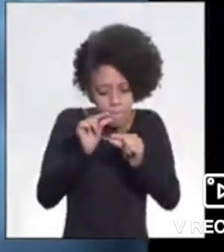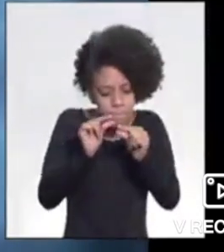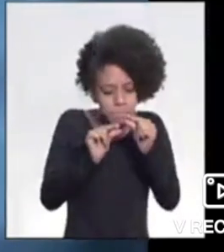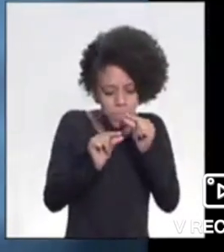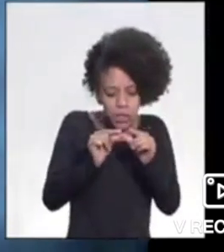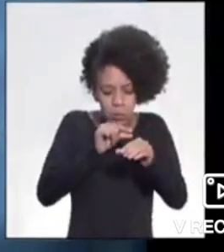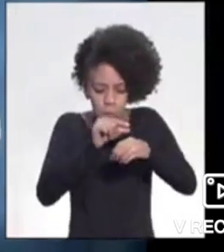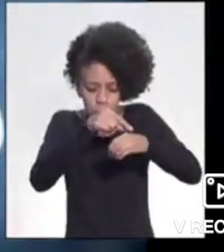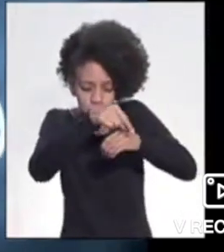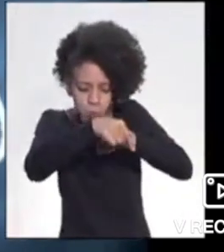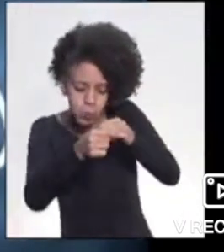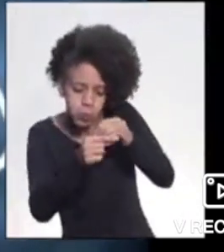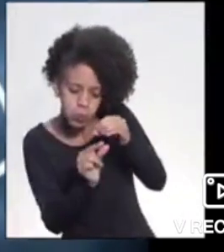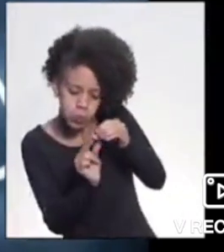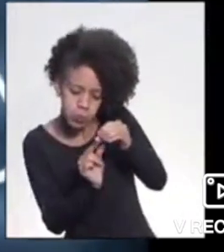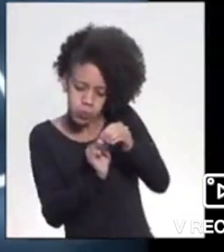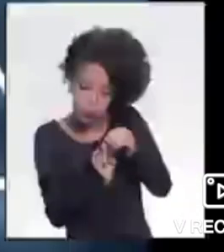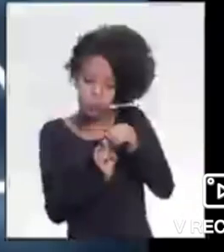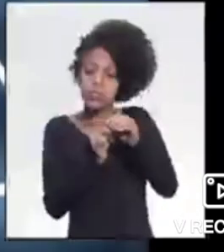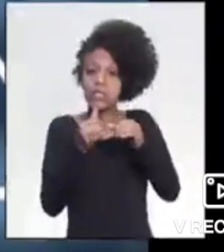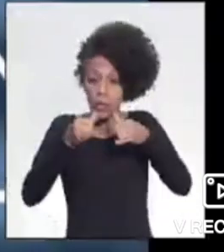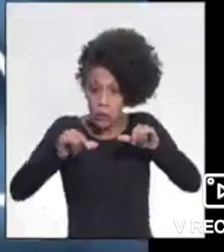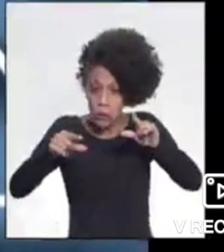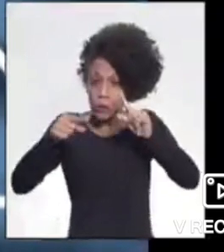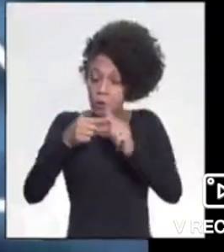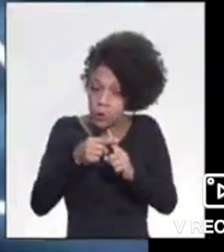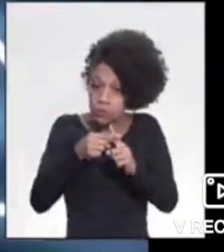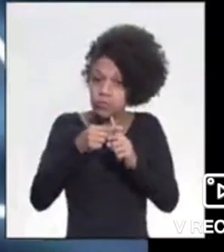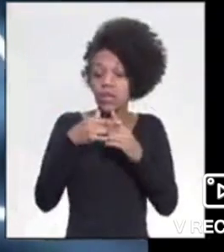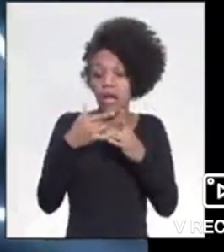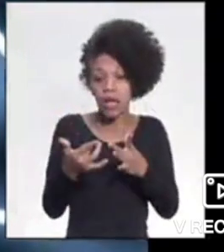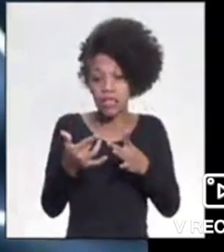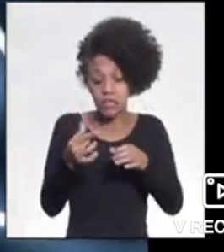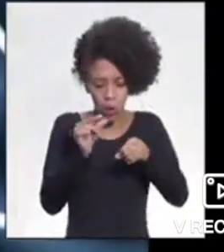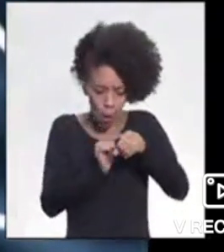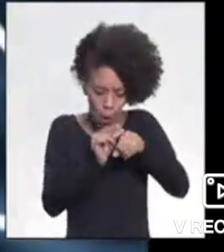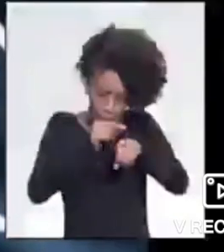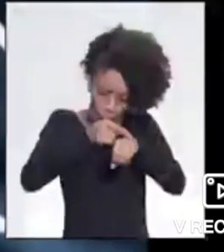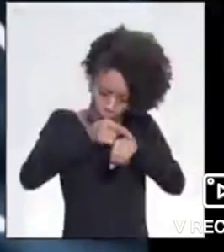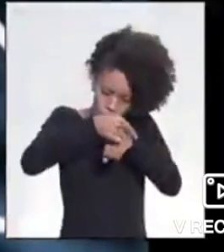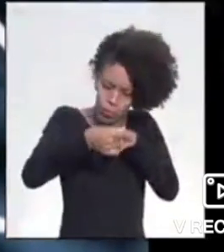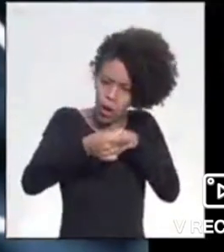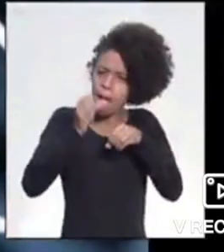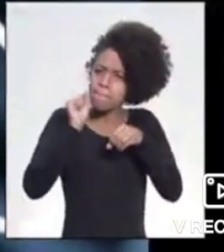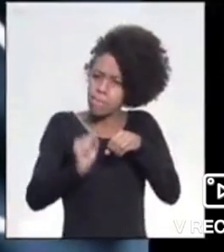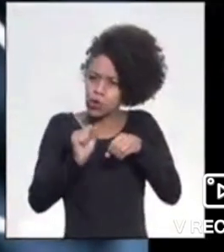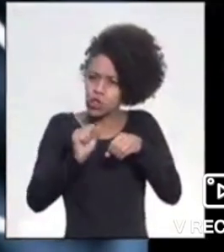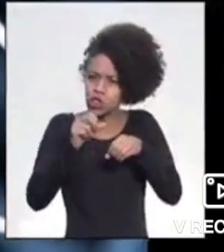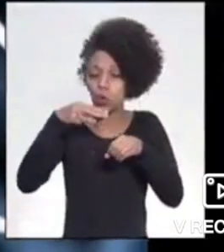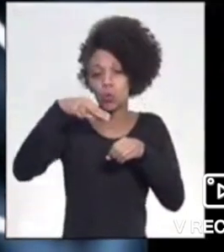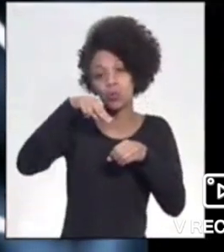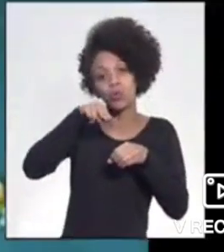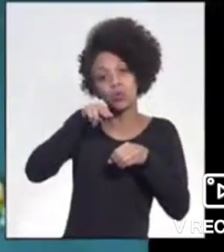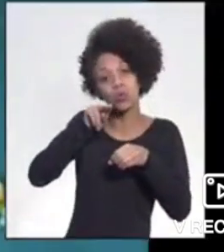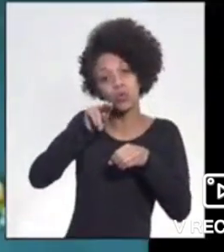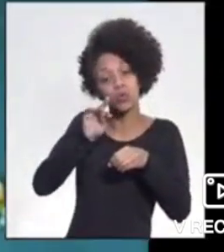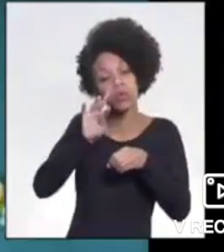átomo carregada positivamente, ou seja, que repelia as partículas alfa, só poderia ser o seu núcleo.